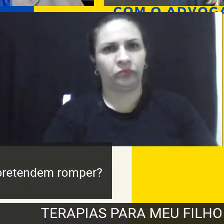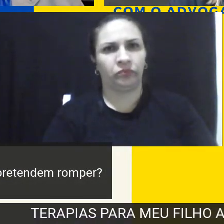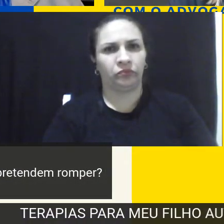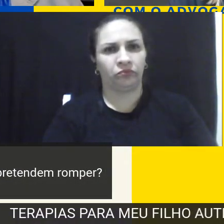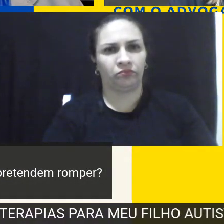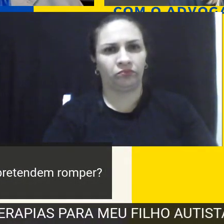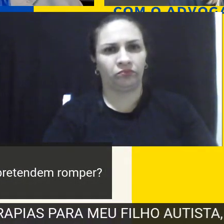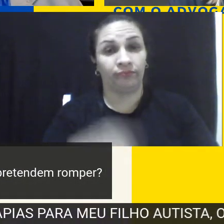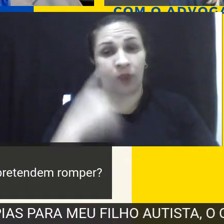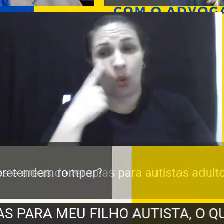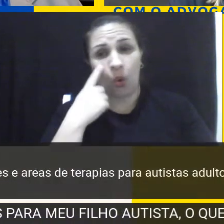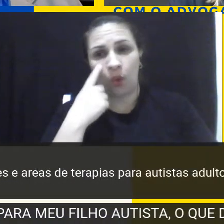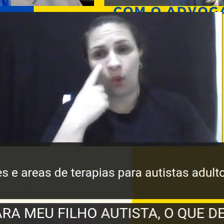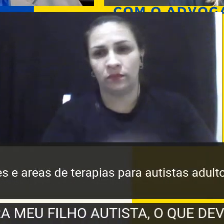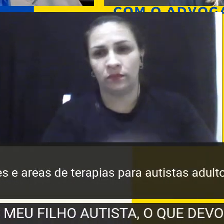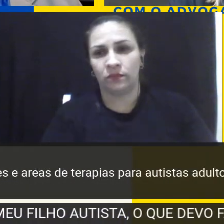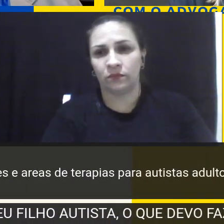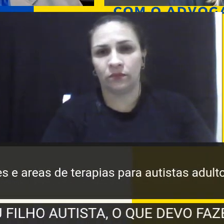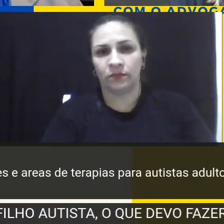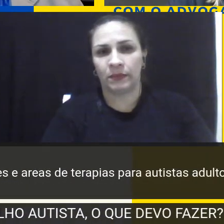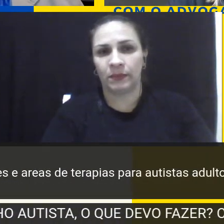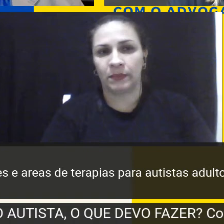Olha só, bom,